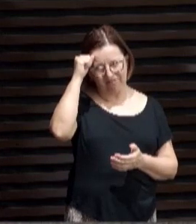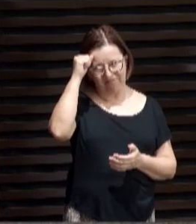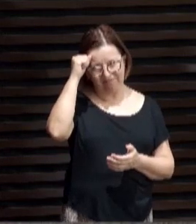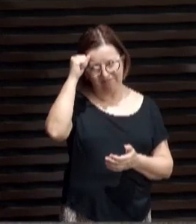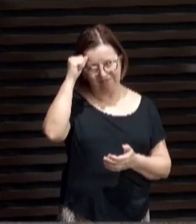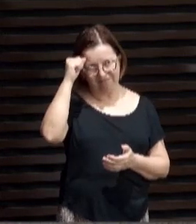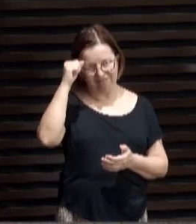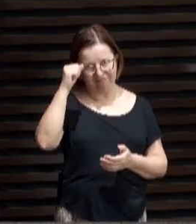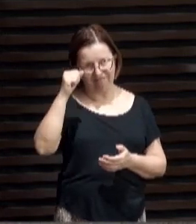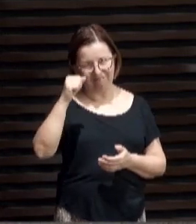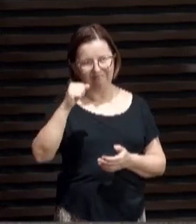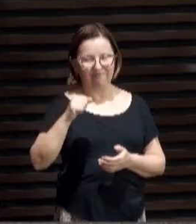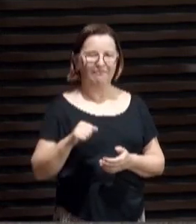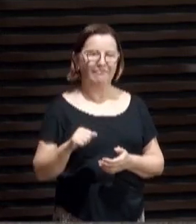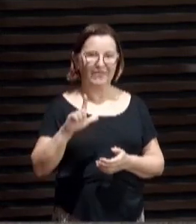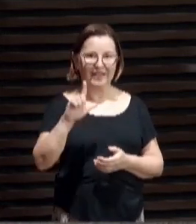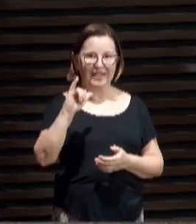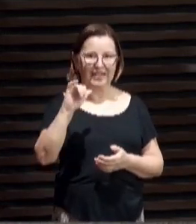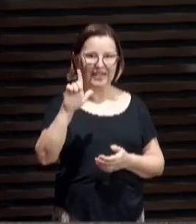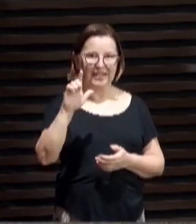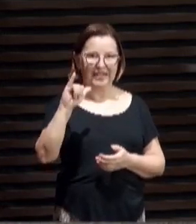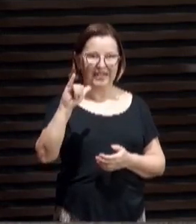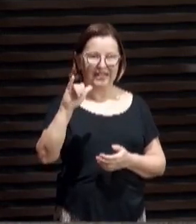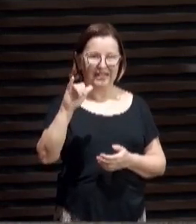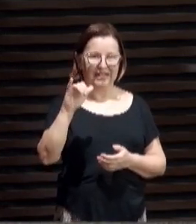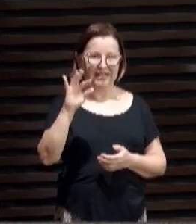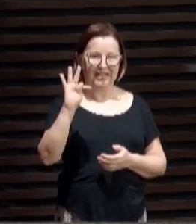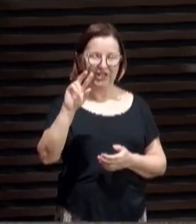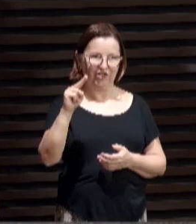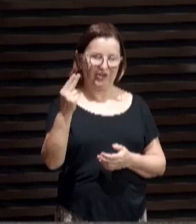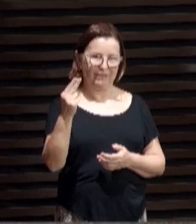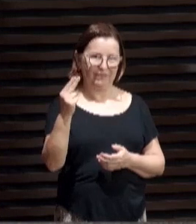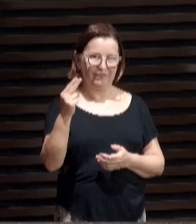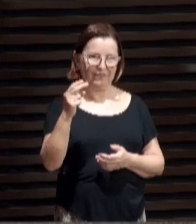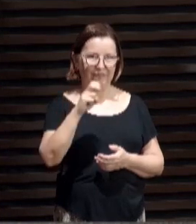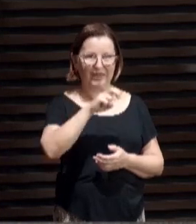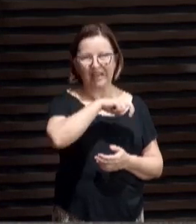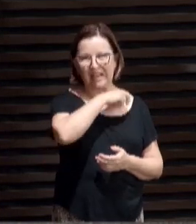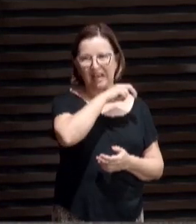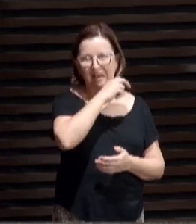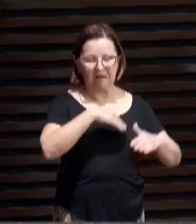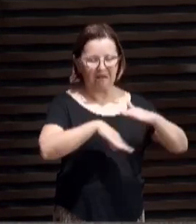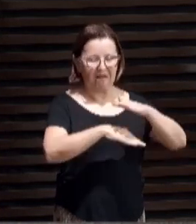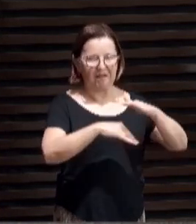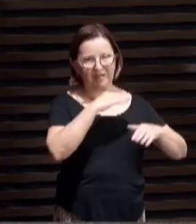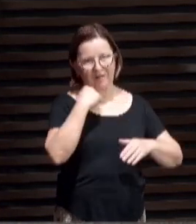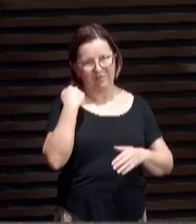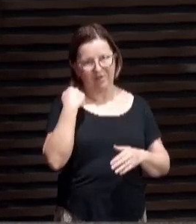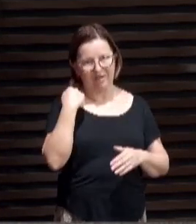rebeldes. Lilith é a cobra da sombra da morte, do